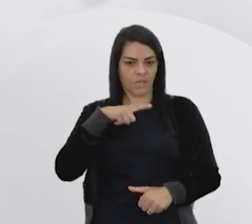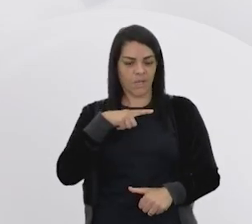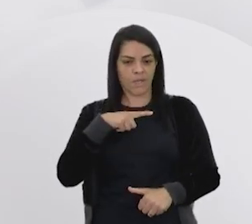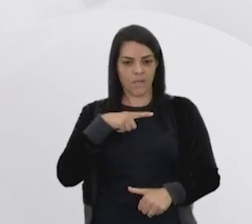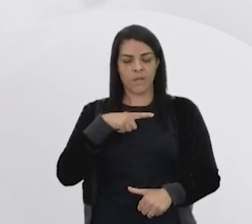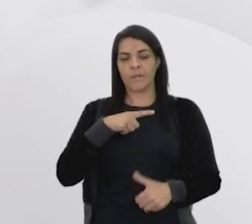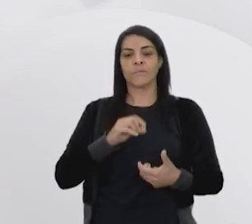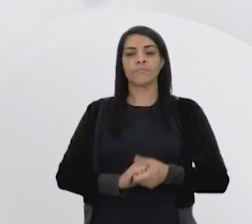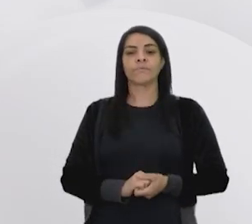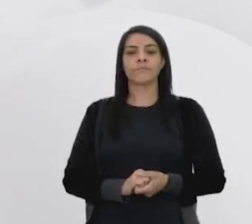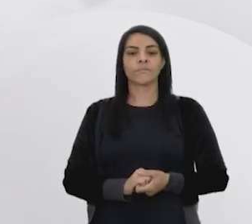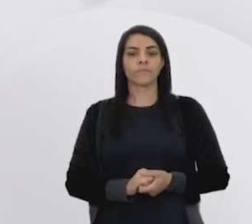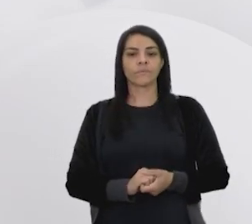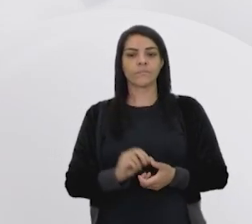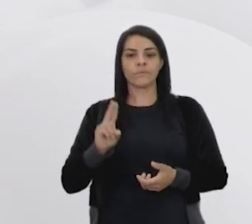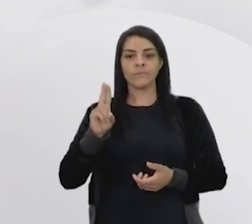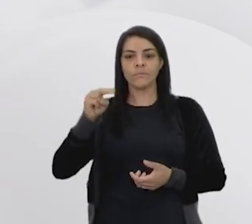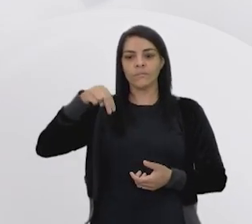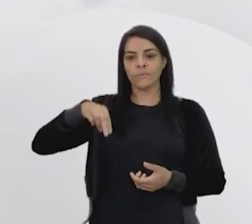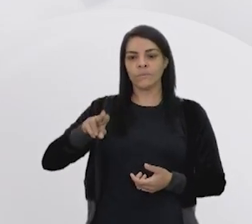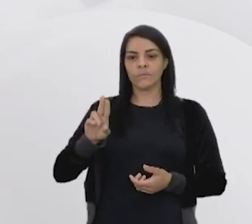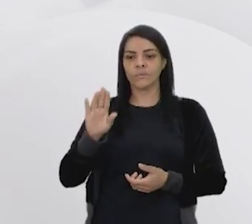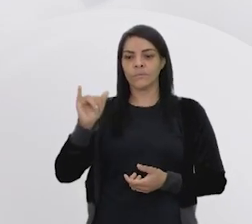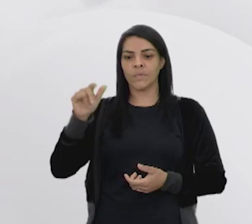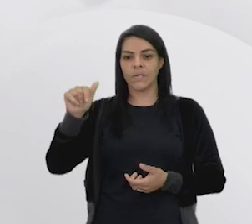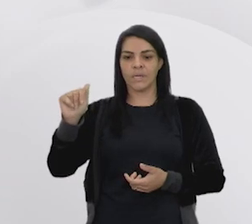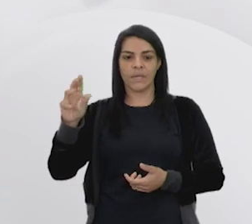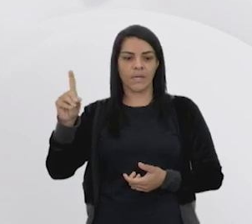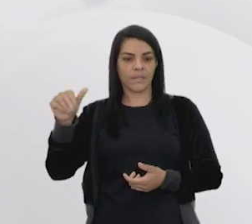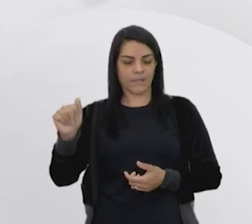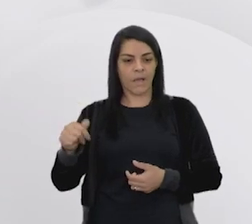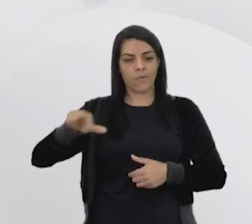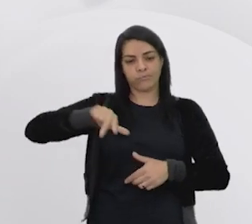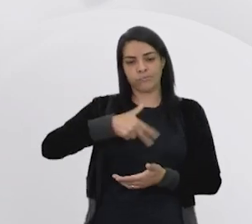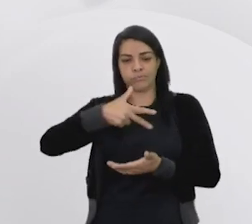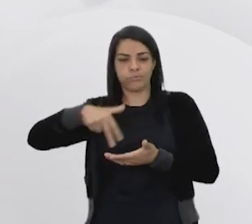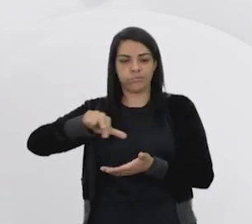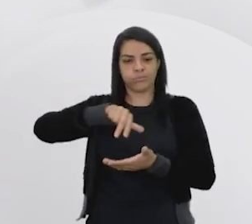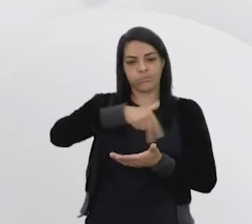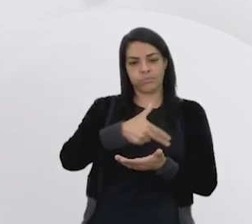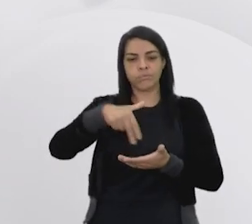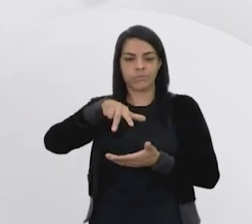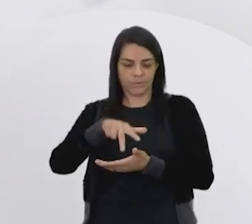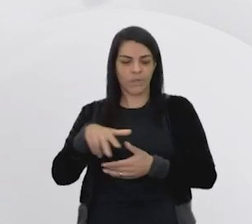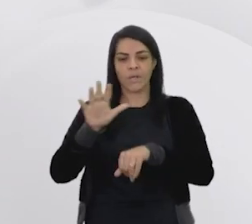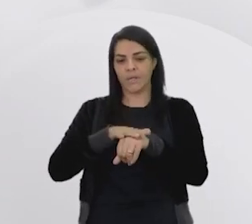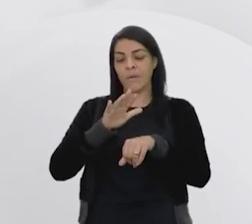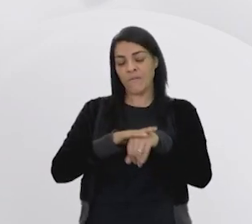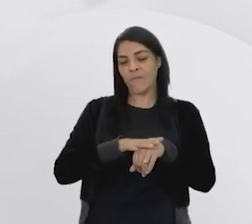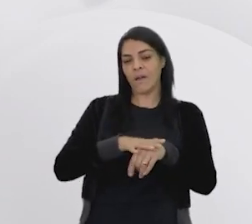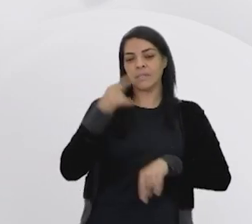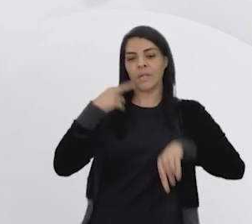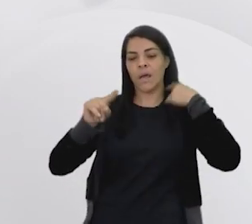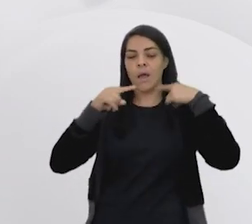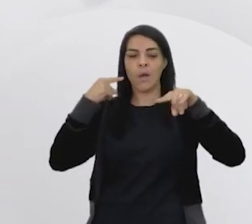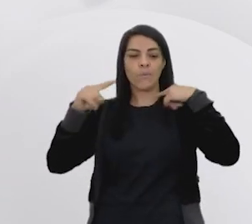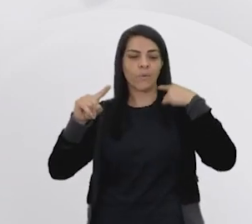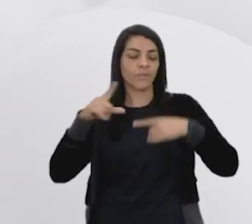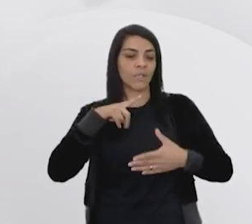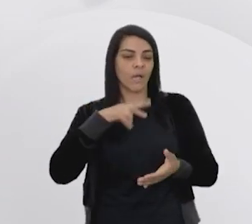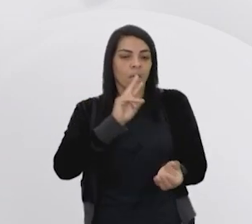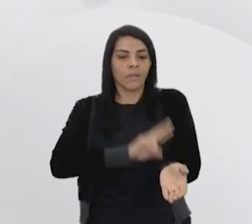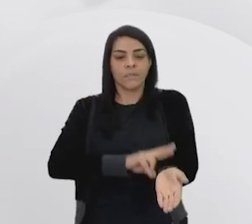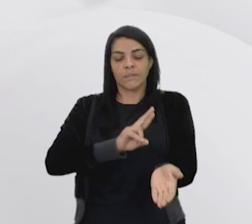da umbigada e a questão dos rebolados, a ginga, o swing, aquela parada assim que faz a música dar